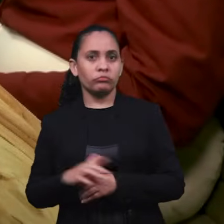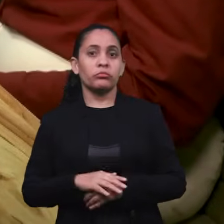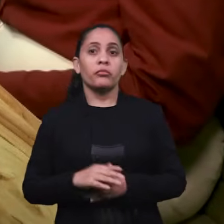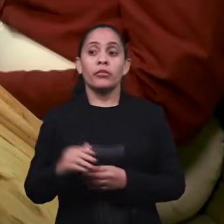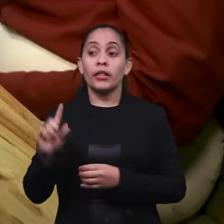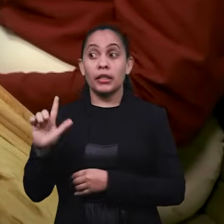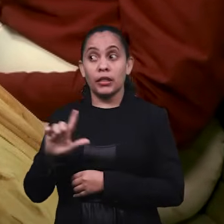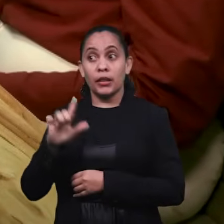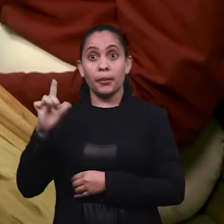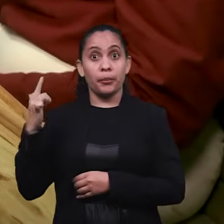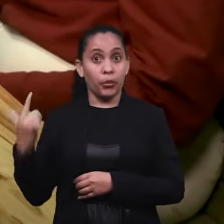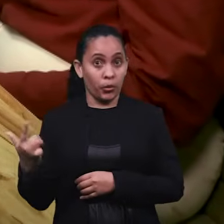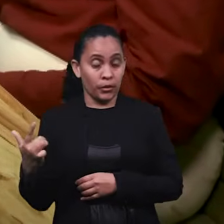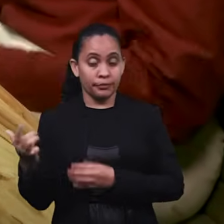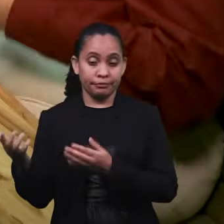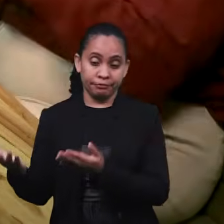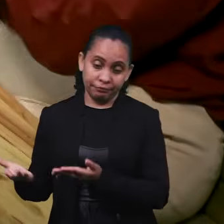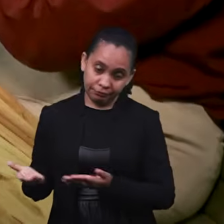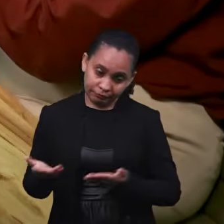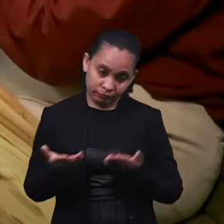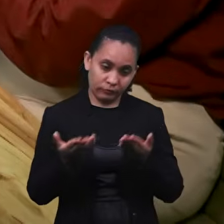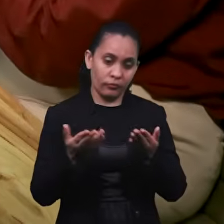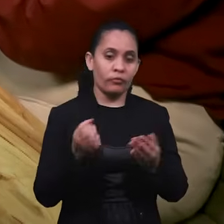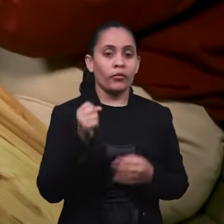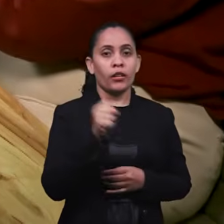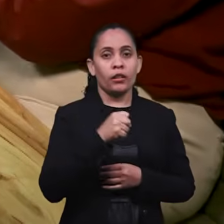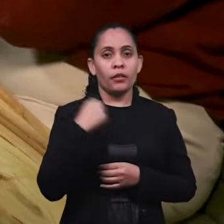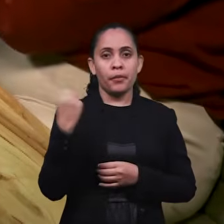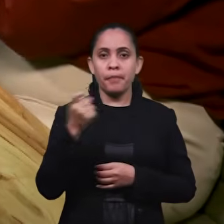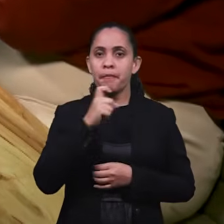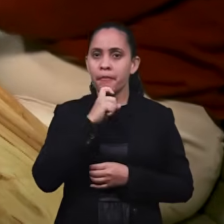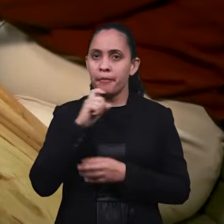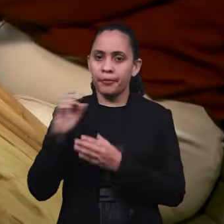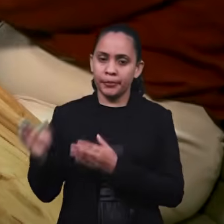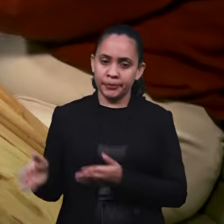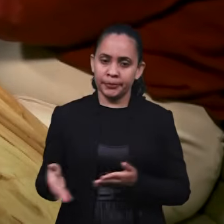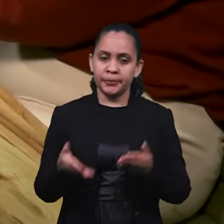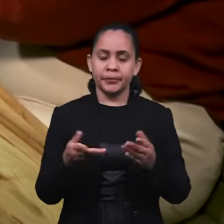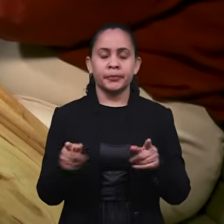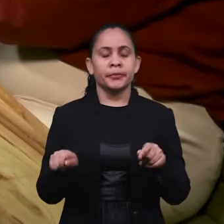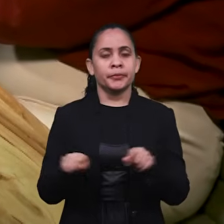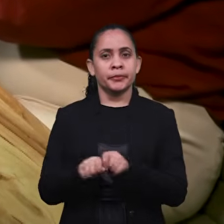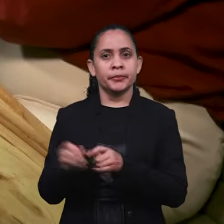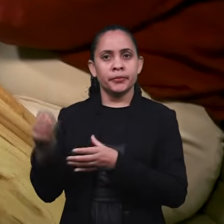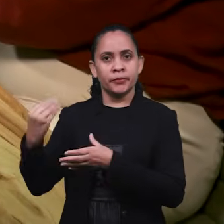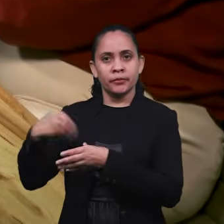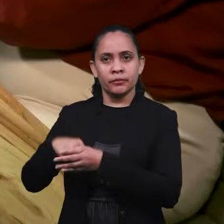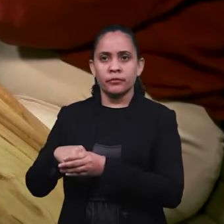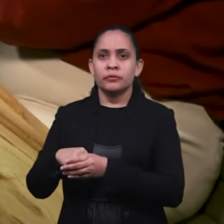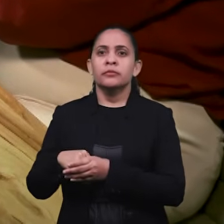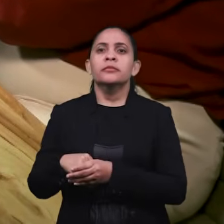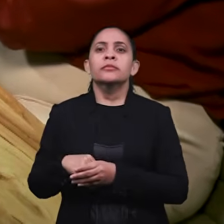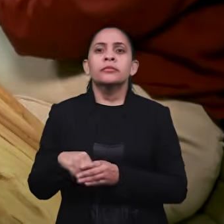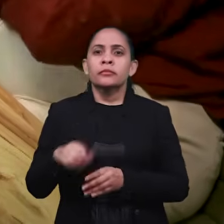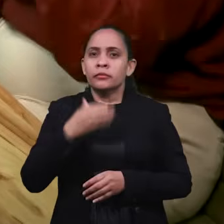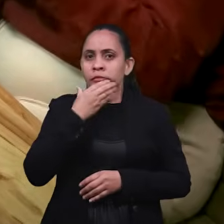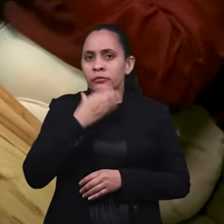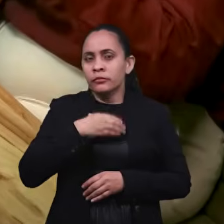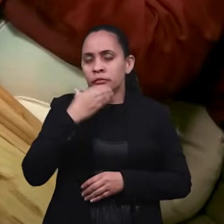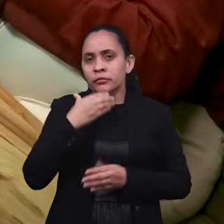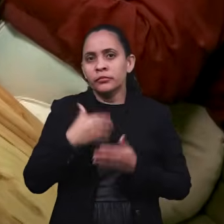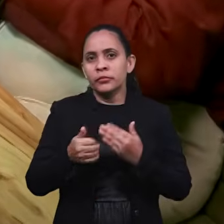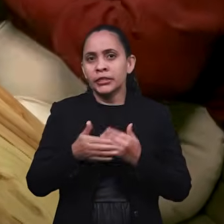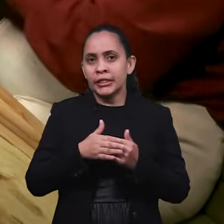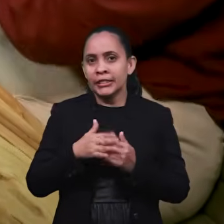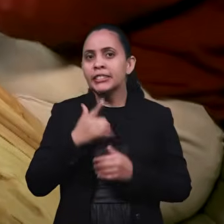para a geladeira. Isso. Aí você tem a segunda fermentação, que aí você também pode estar acrescentando a fruta que você quiser. Que aí você